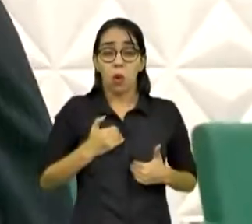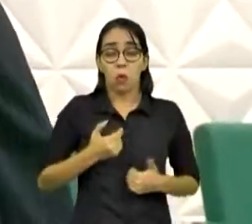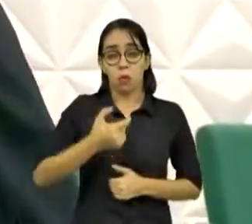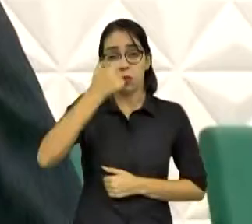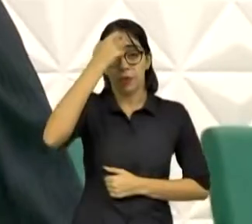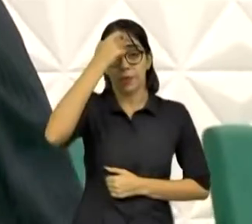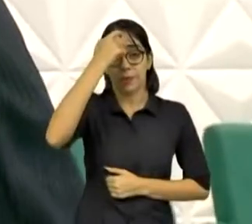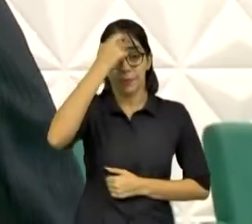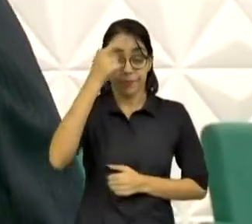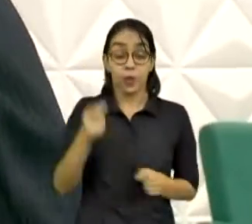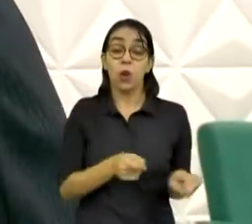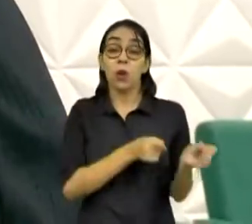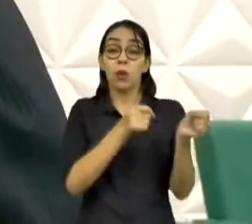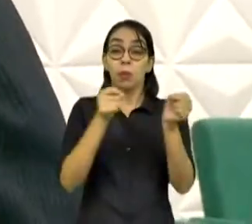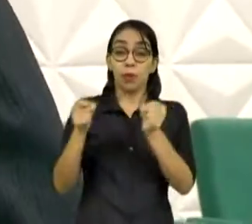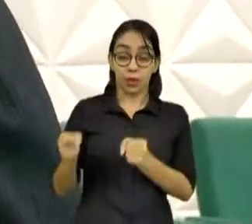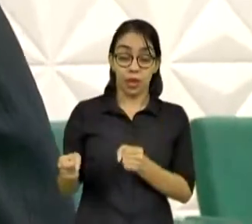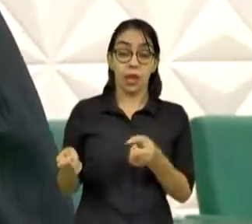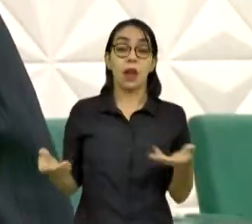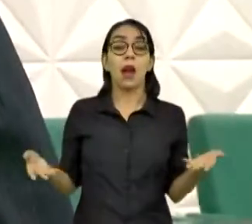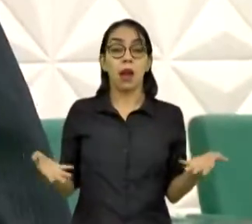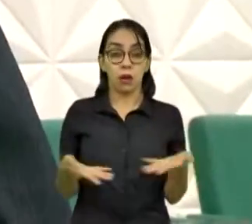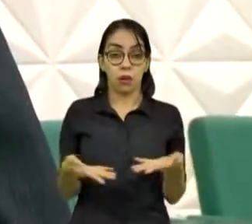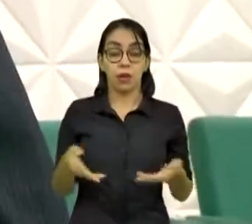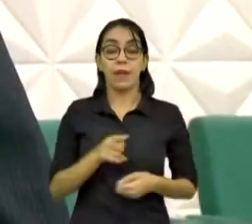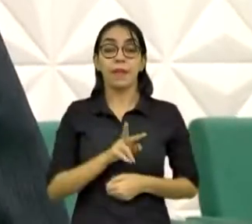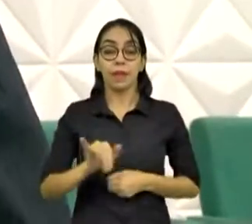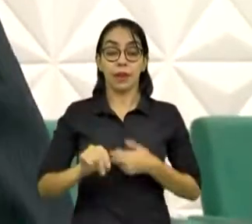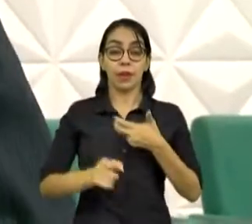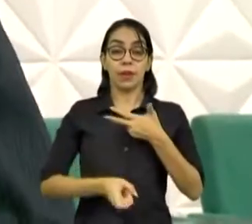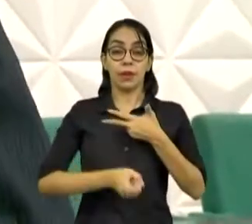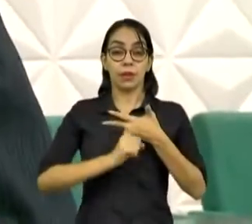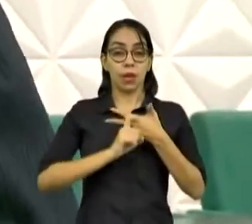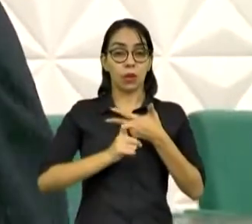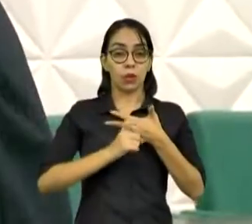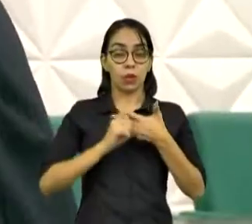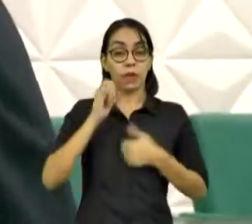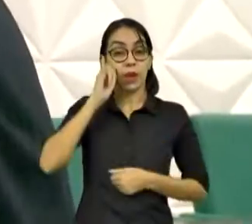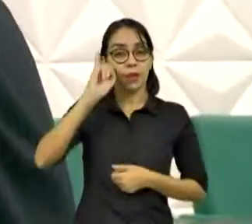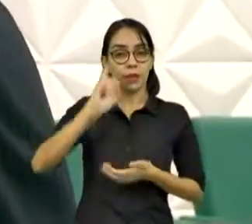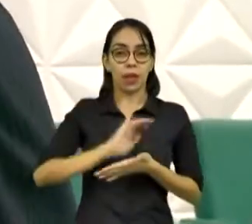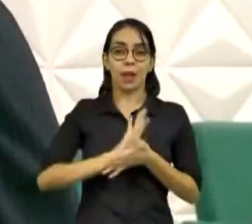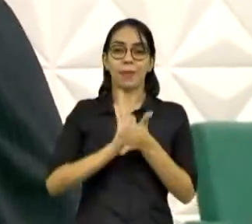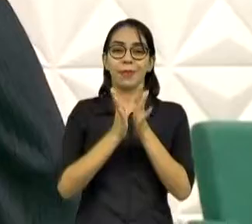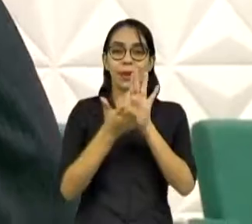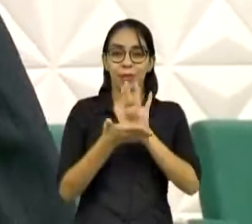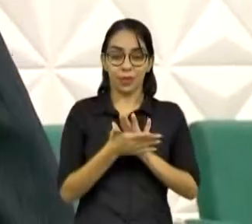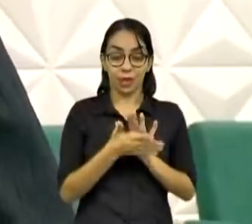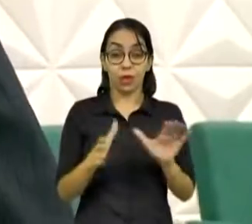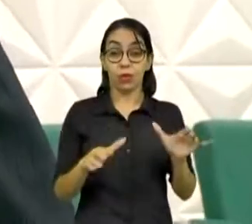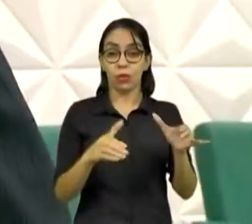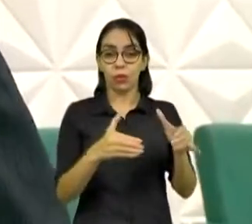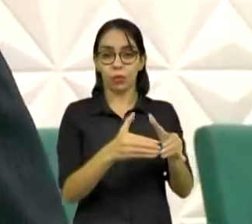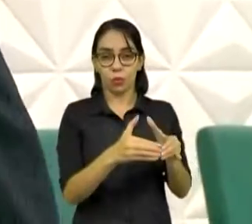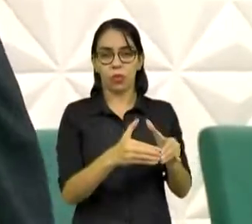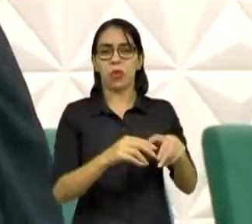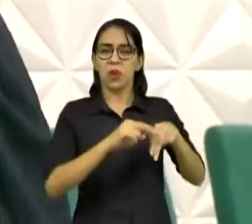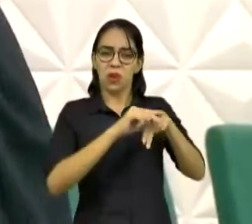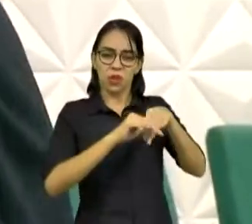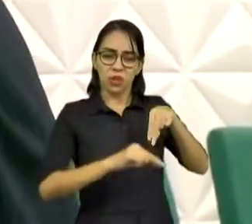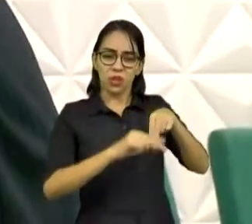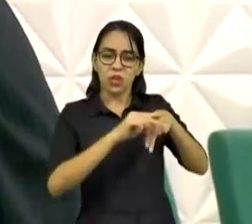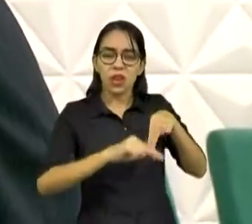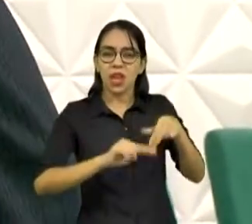para que a gente possa combater realmente essa grande discriminação que acontece com a escolha, a sua identidade de gênero, com a